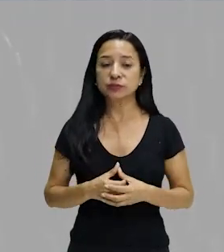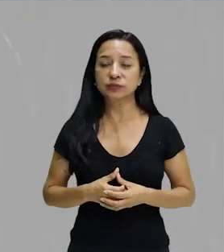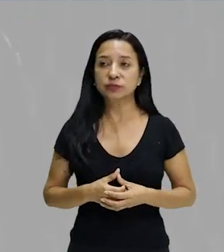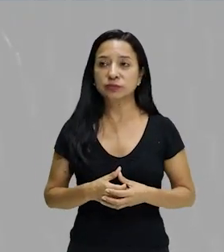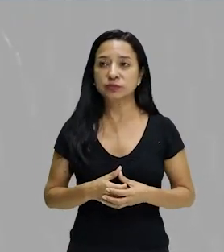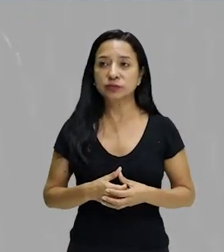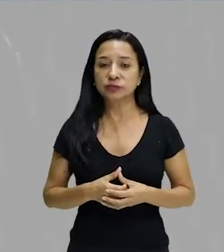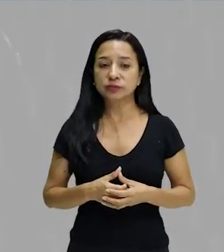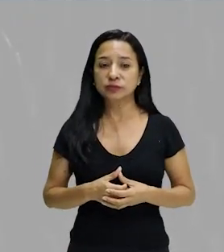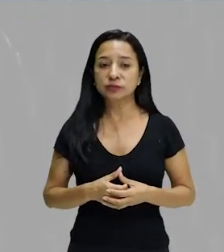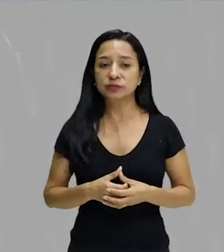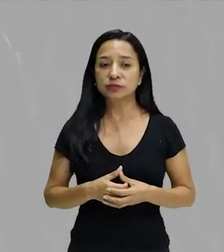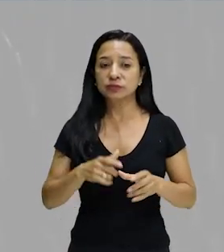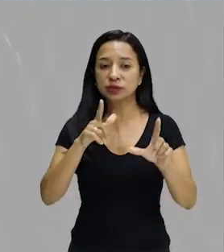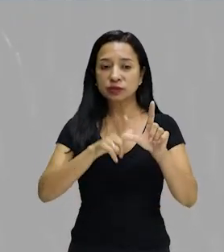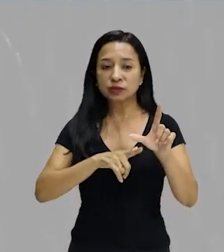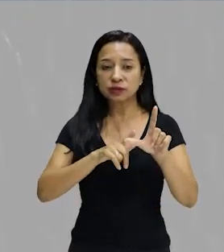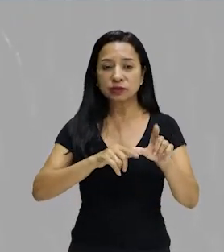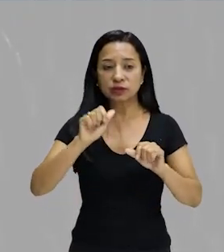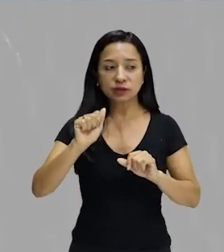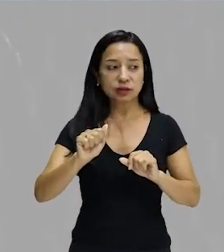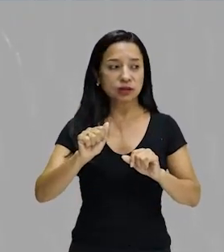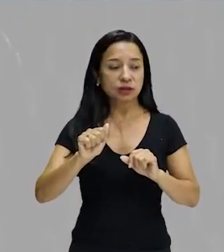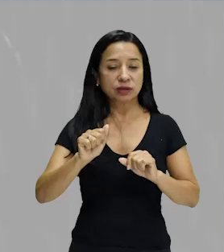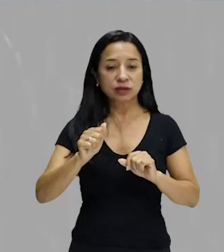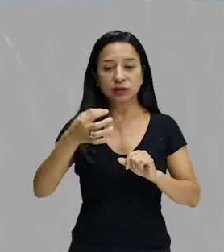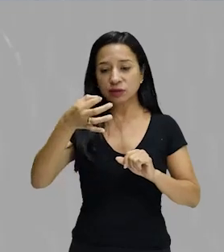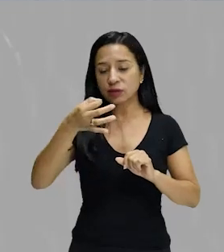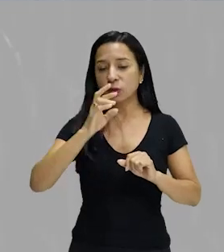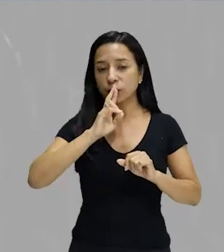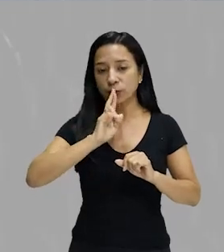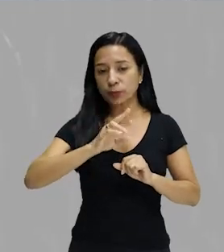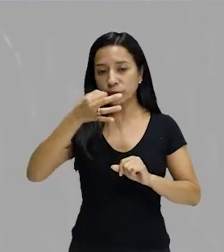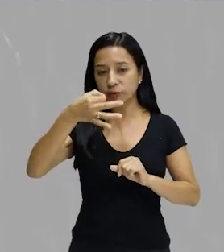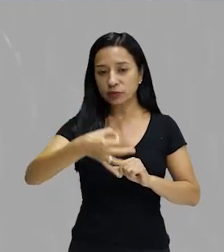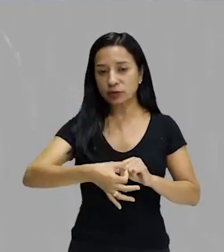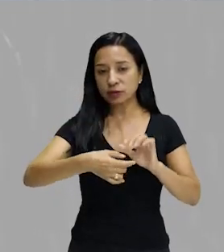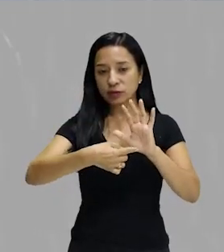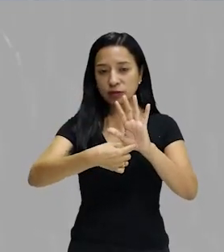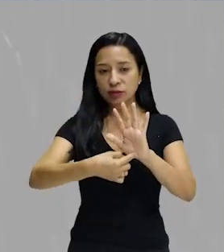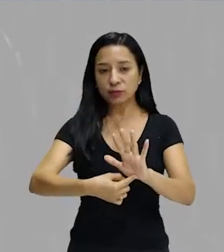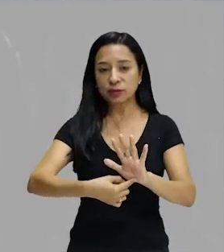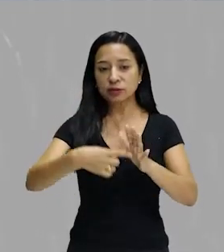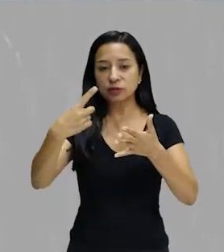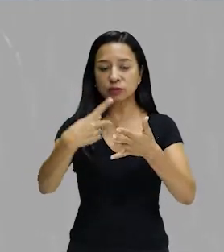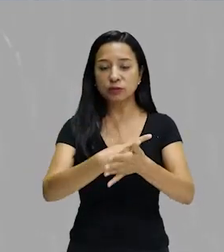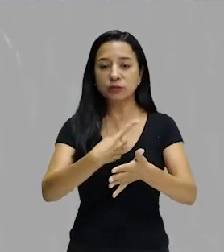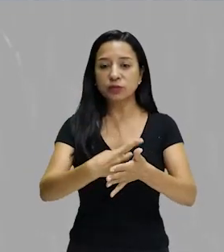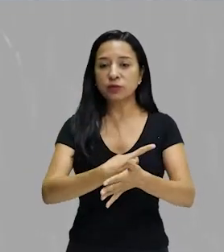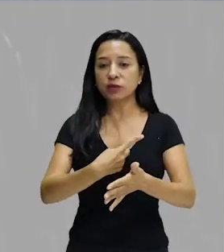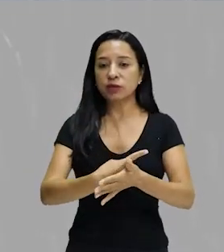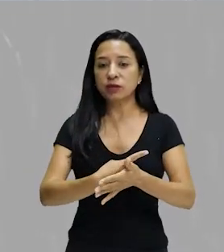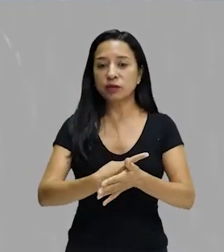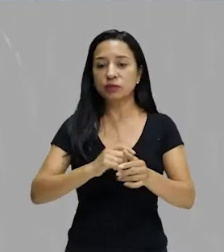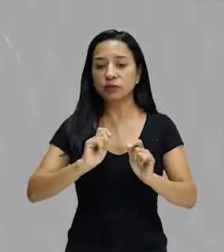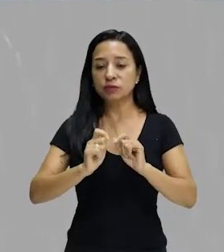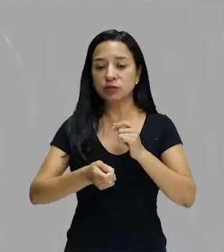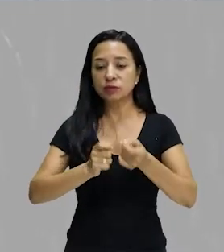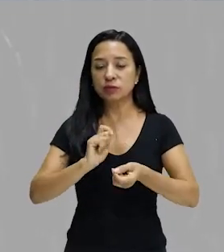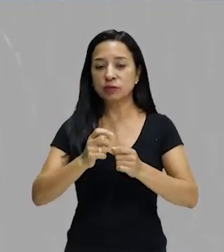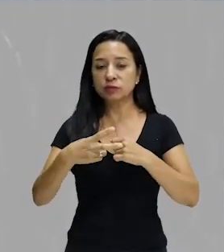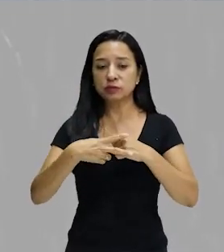Então, a letra A é a questão certa que apresenta um erro de regência